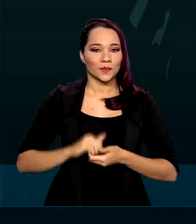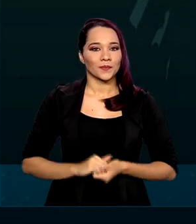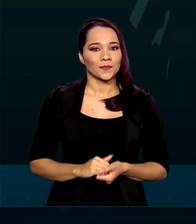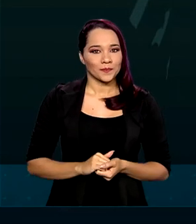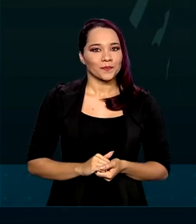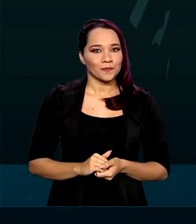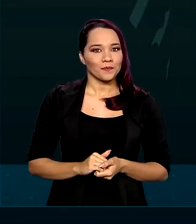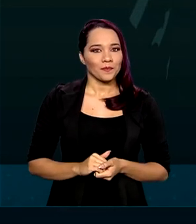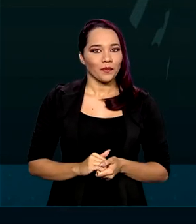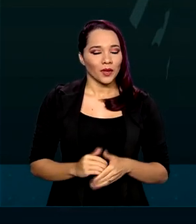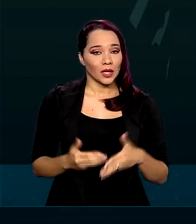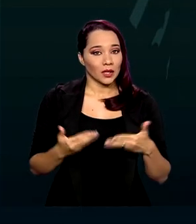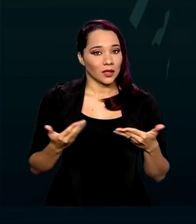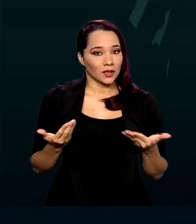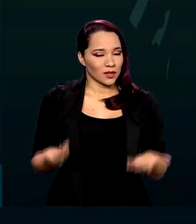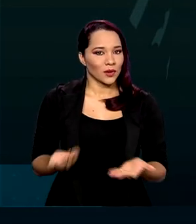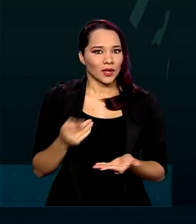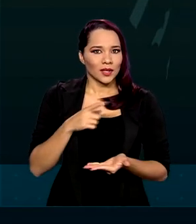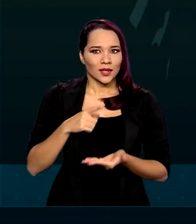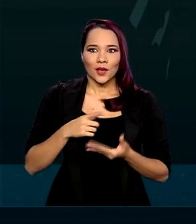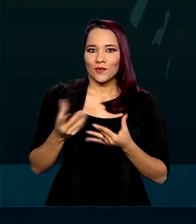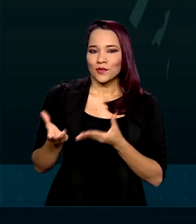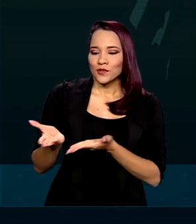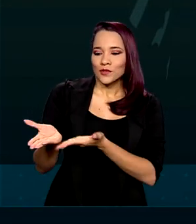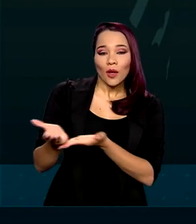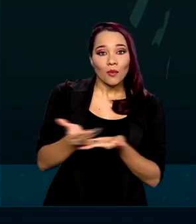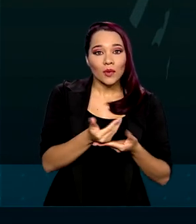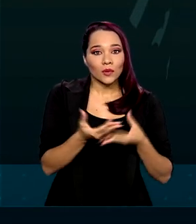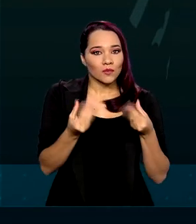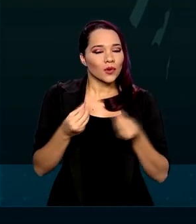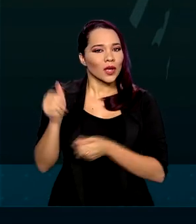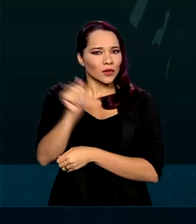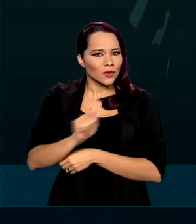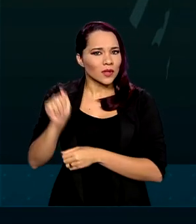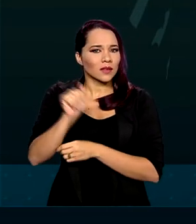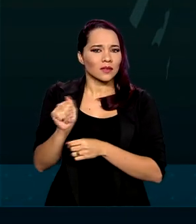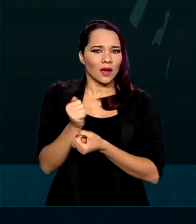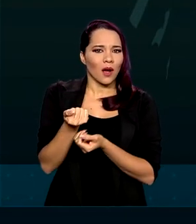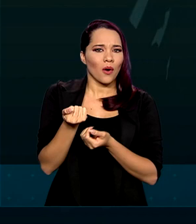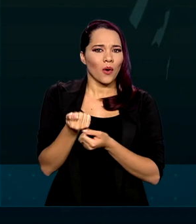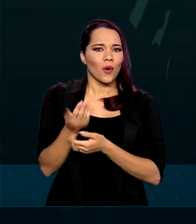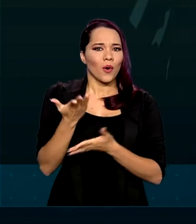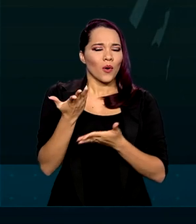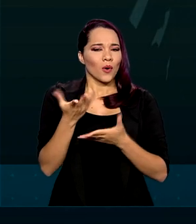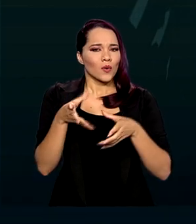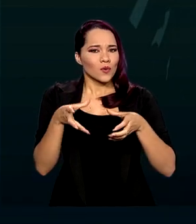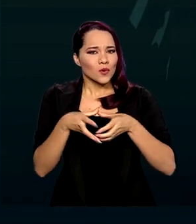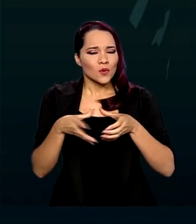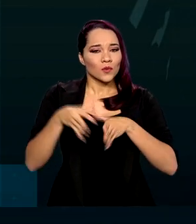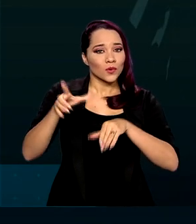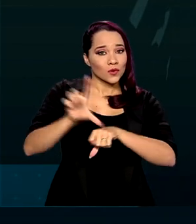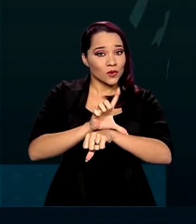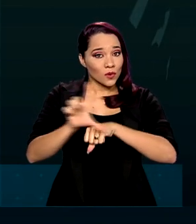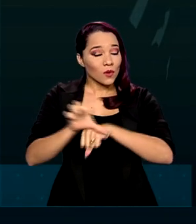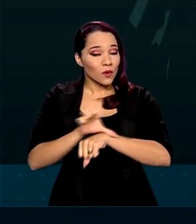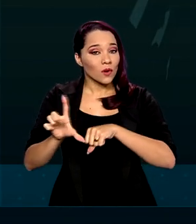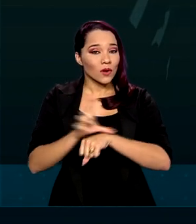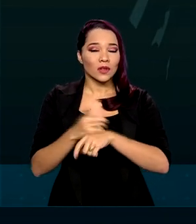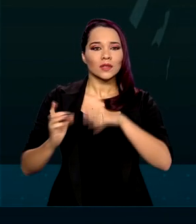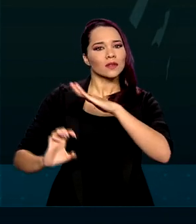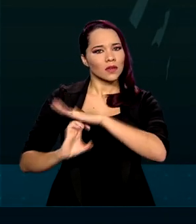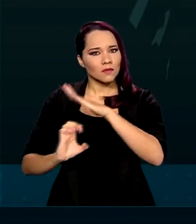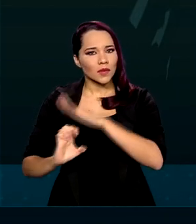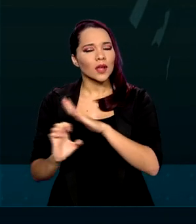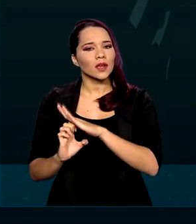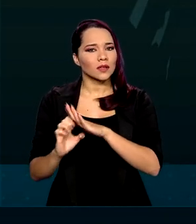congregando muitas entidades, associações de classe, clube de diretores logísticas, empresas